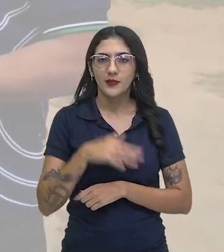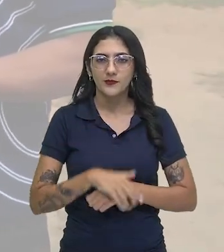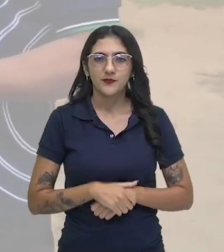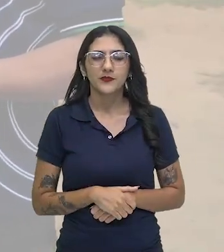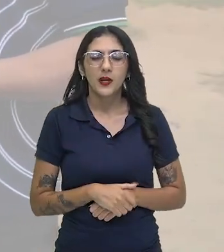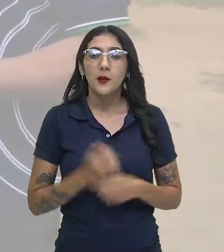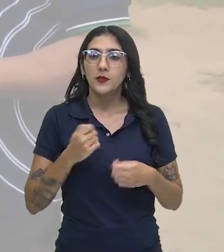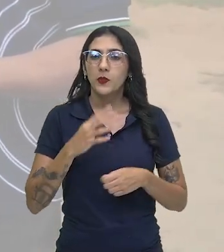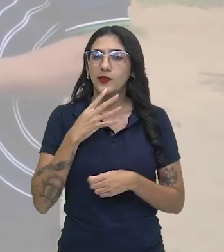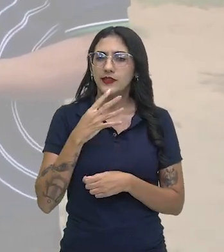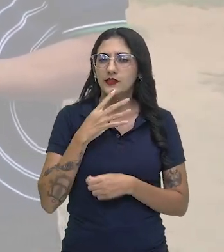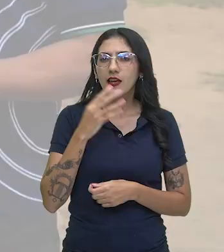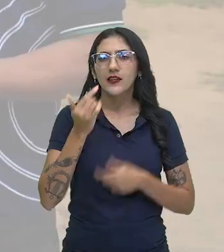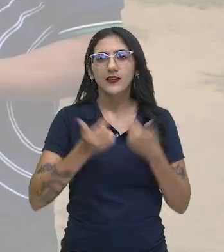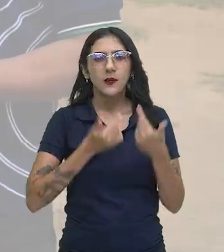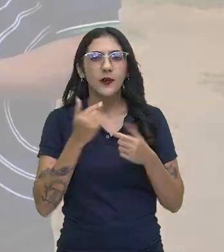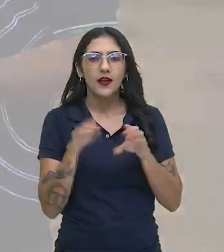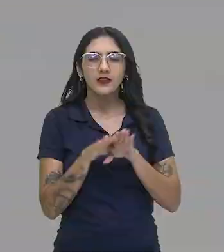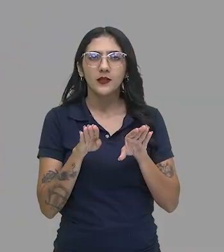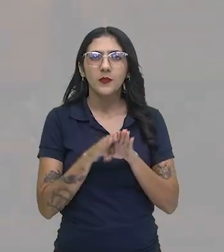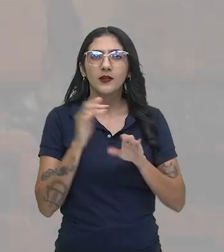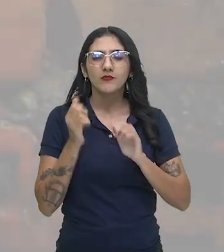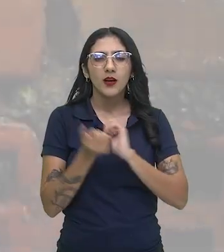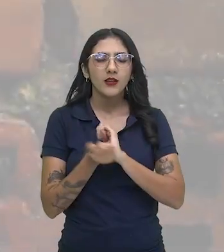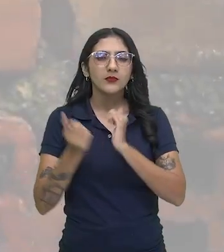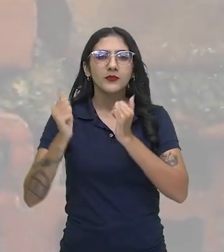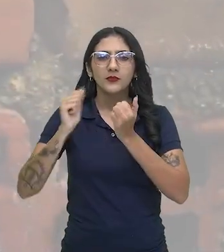Conhecer, trabalhar e transformar também por meio do